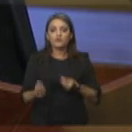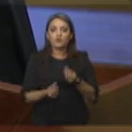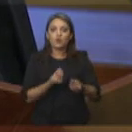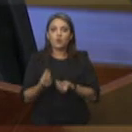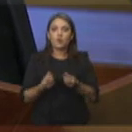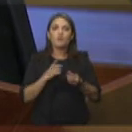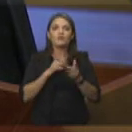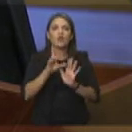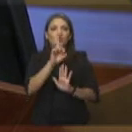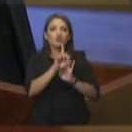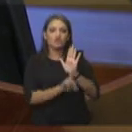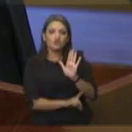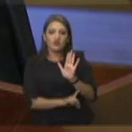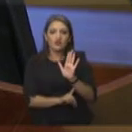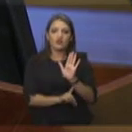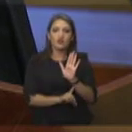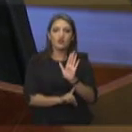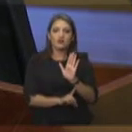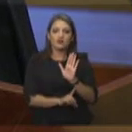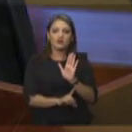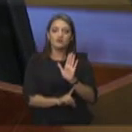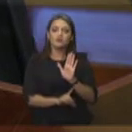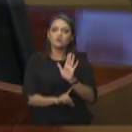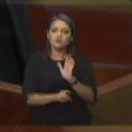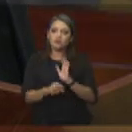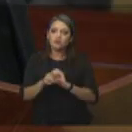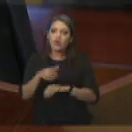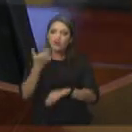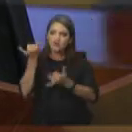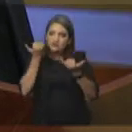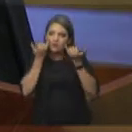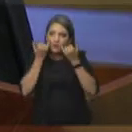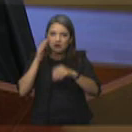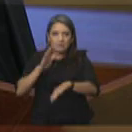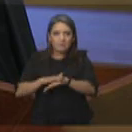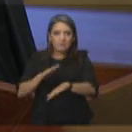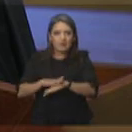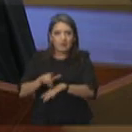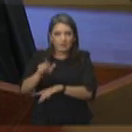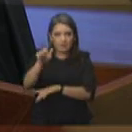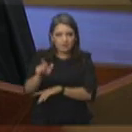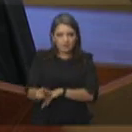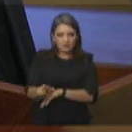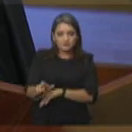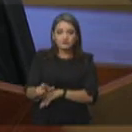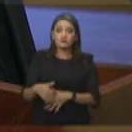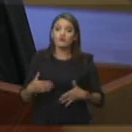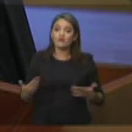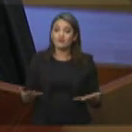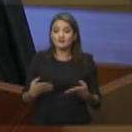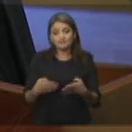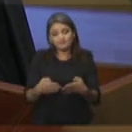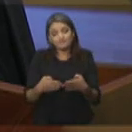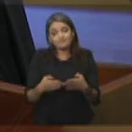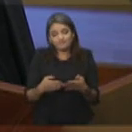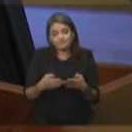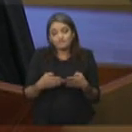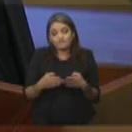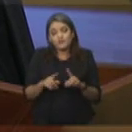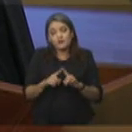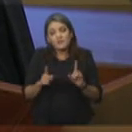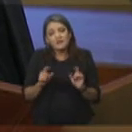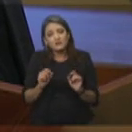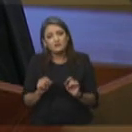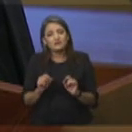à autodeterminação informativa. Assim, com a devida vênia, entendo que seria